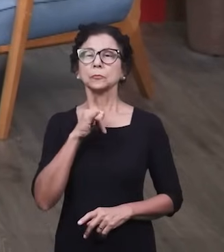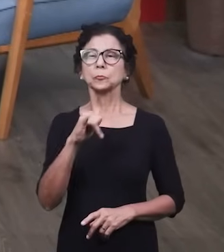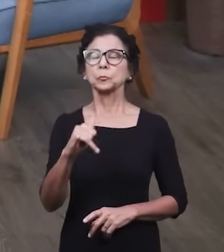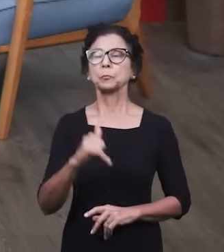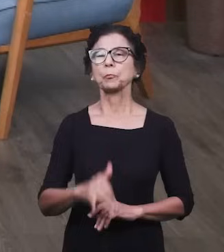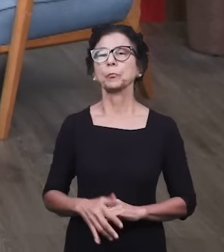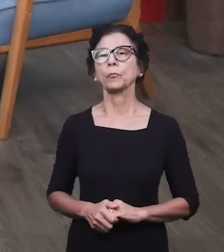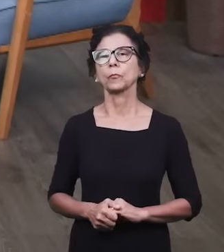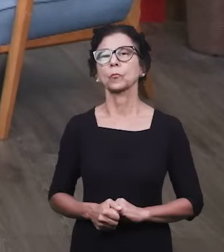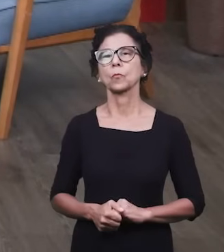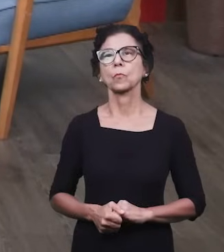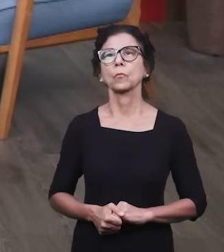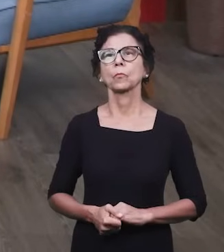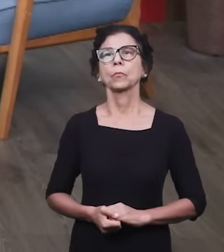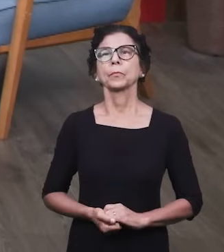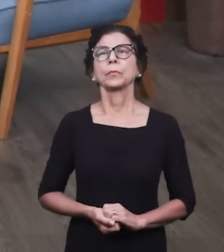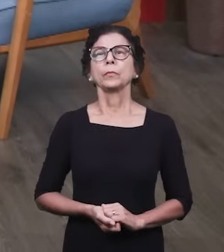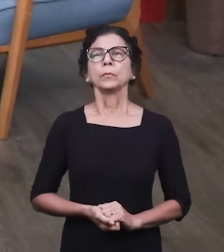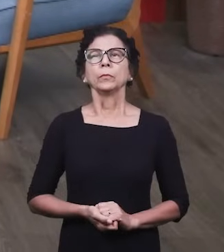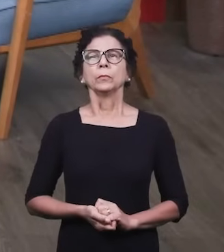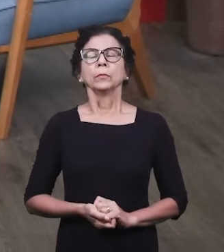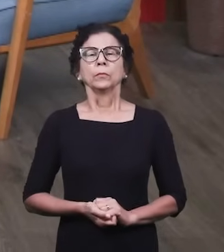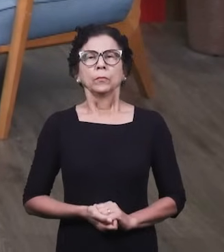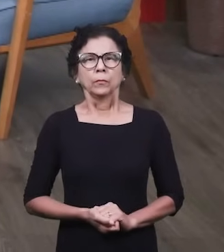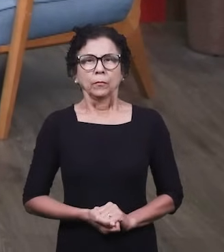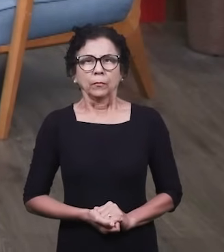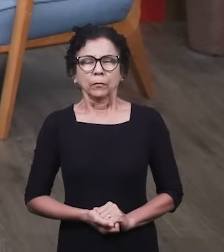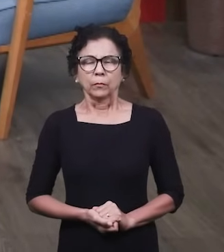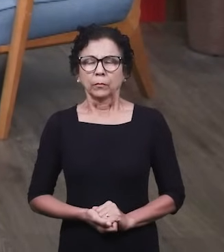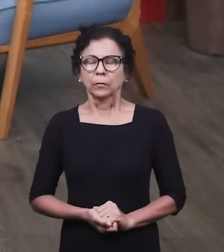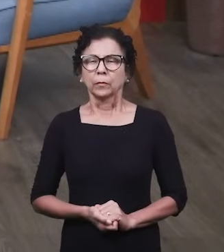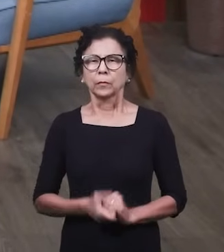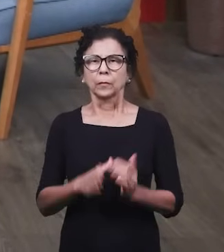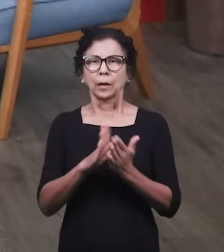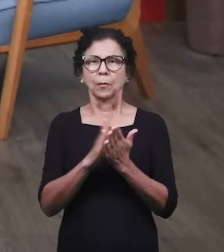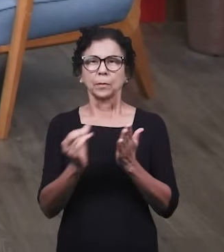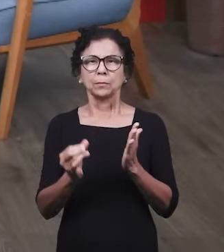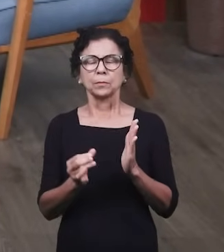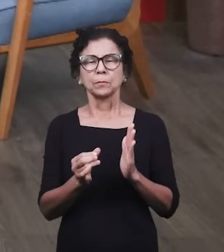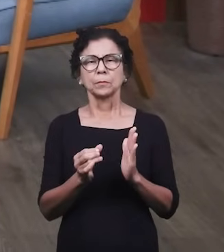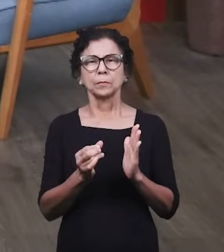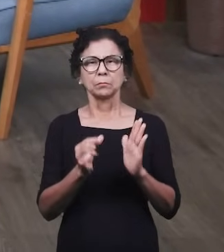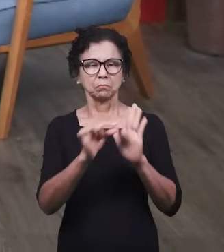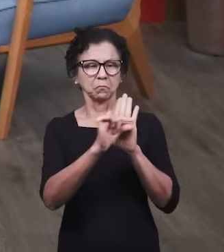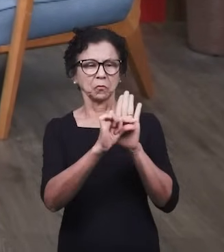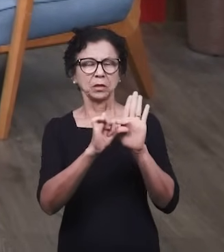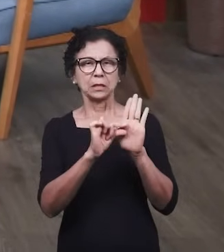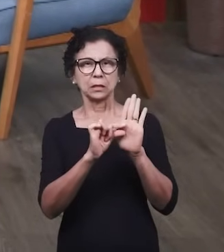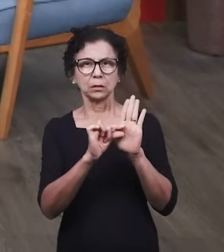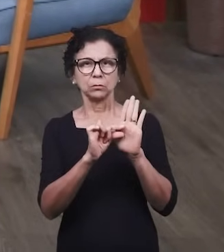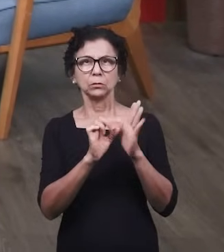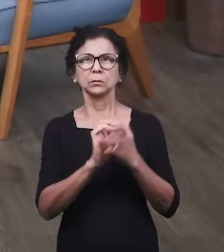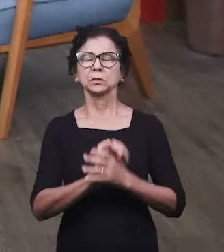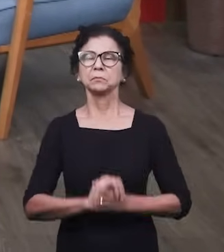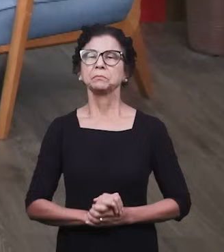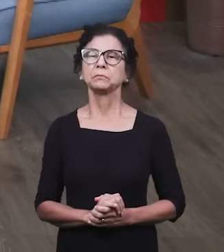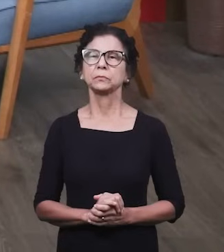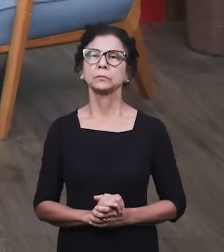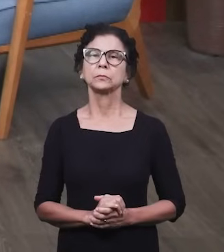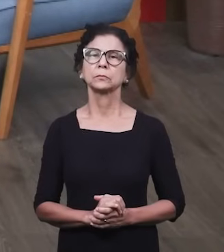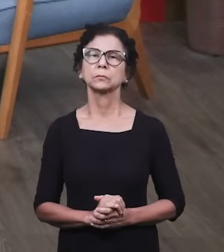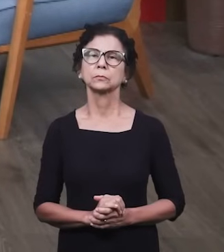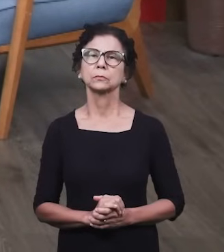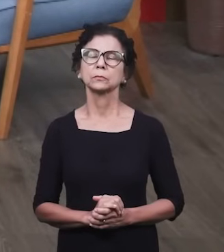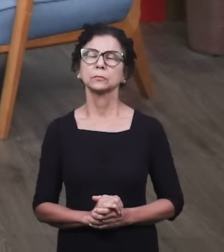e a profundidade daquilo que está sendo trazido é muito grande. Você pega um versículo da Bíblia, 3 expressões desse versículo da Bíblia,